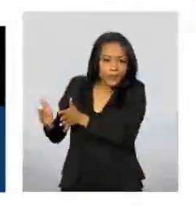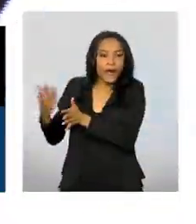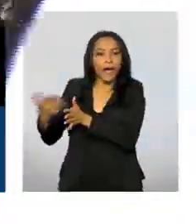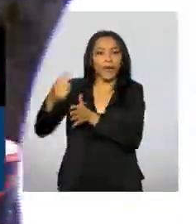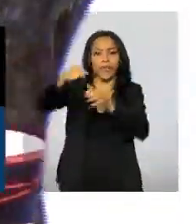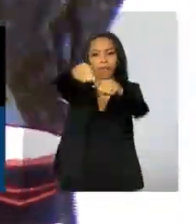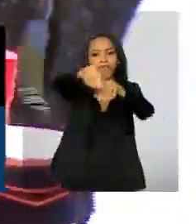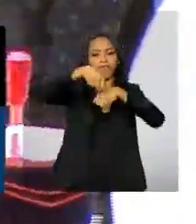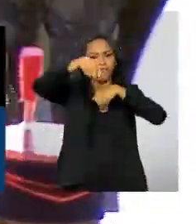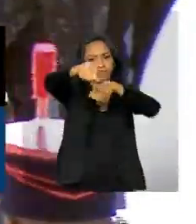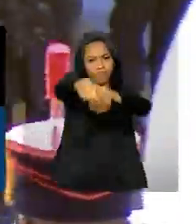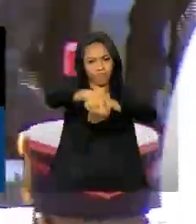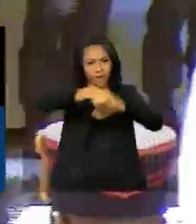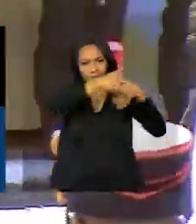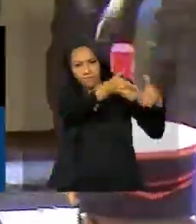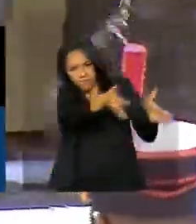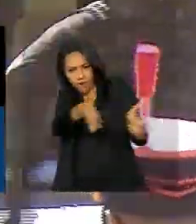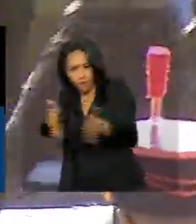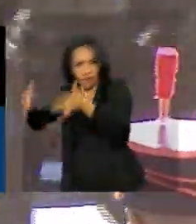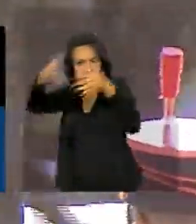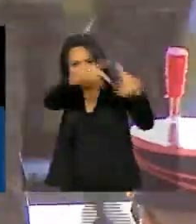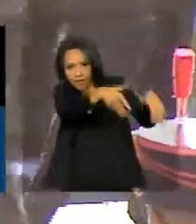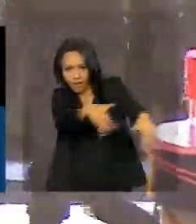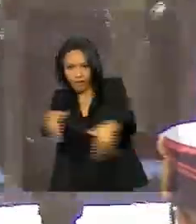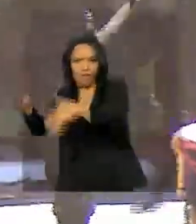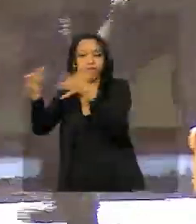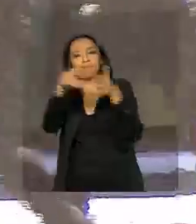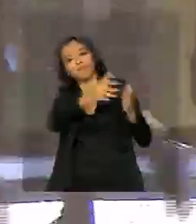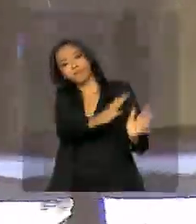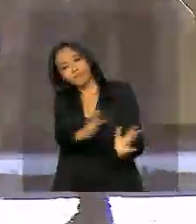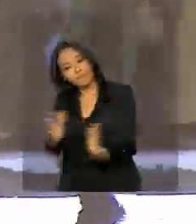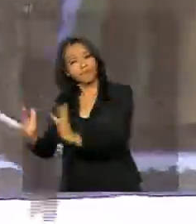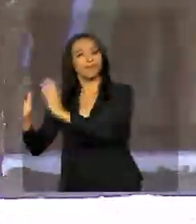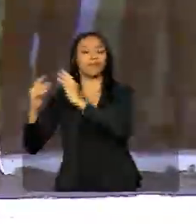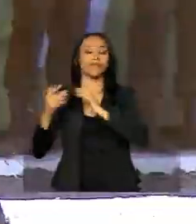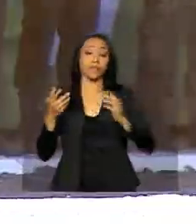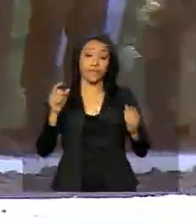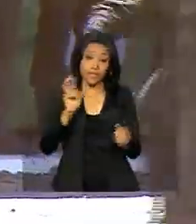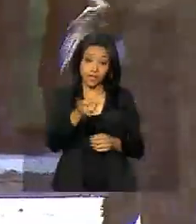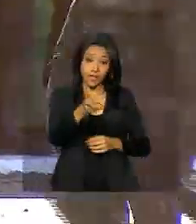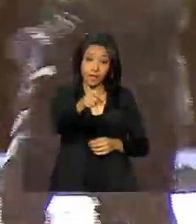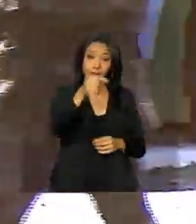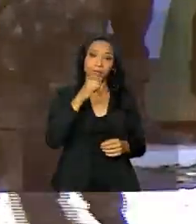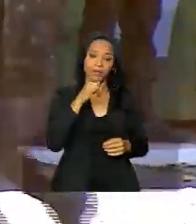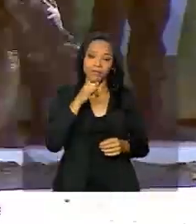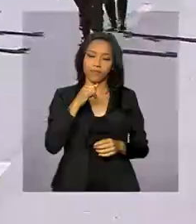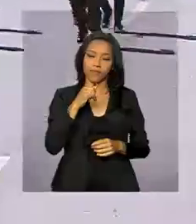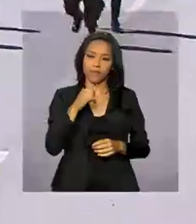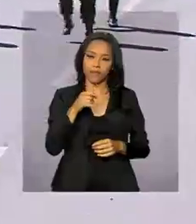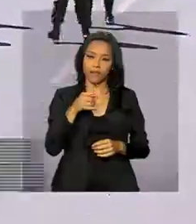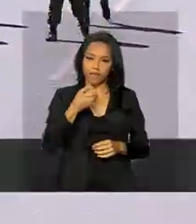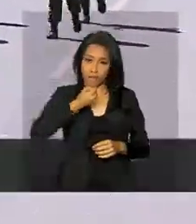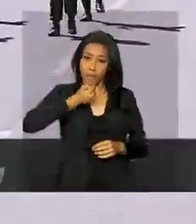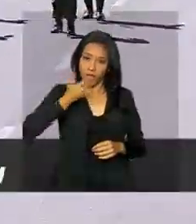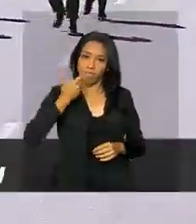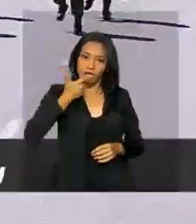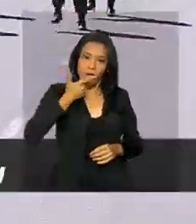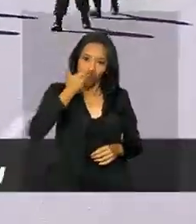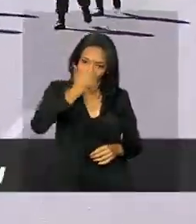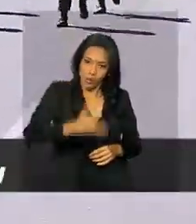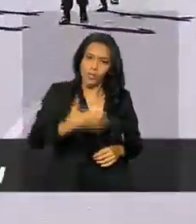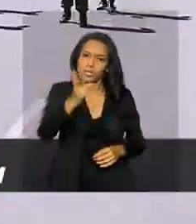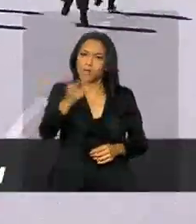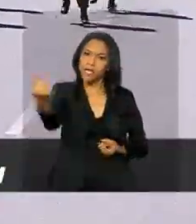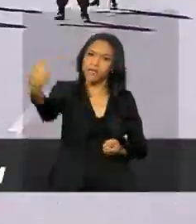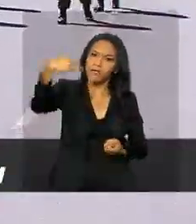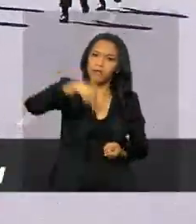A banda da Guarda Presidencial também, quando o presidente recebe chefes militares, perdão, chefes de Estado. Então eles